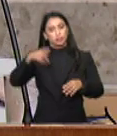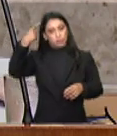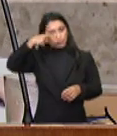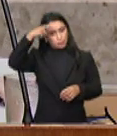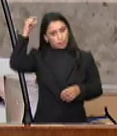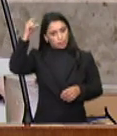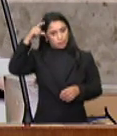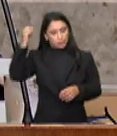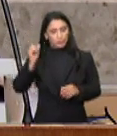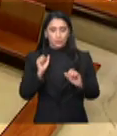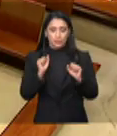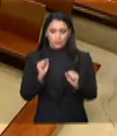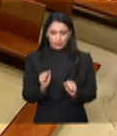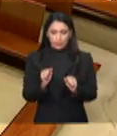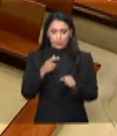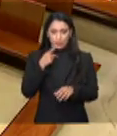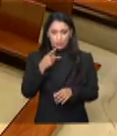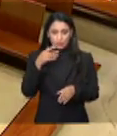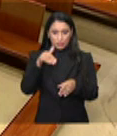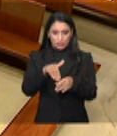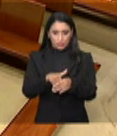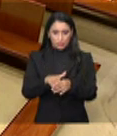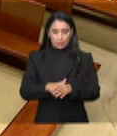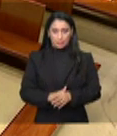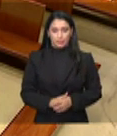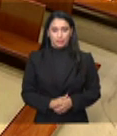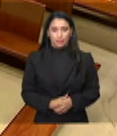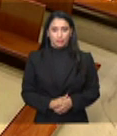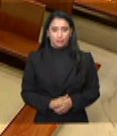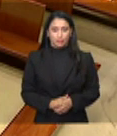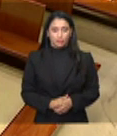Dia da Consciência Negra.